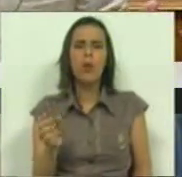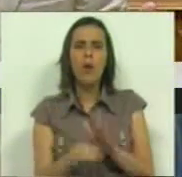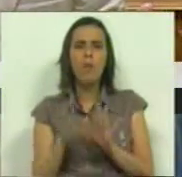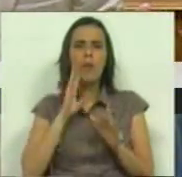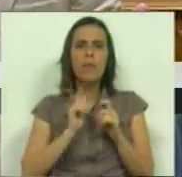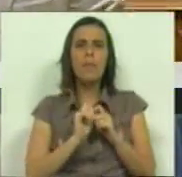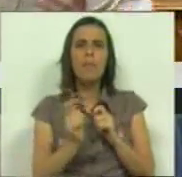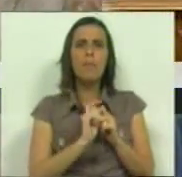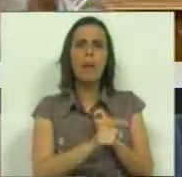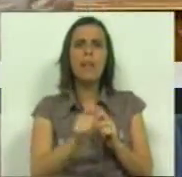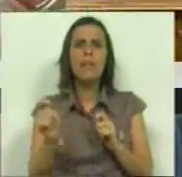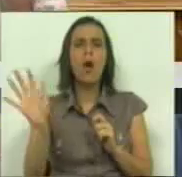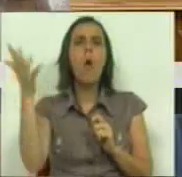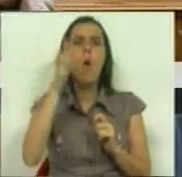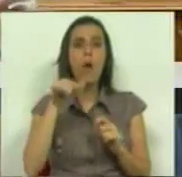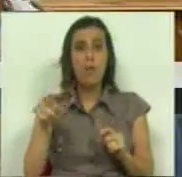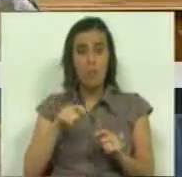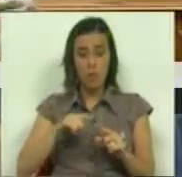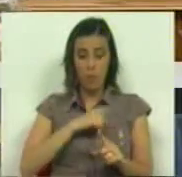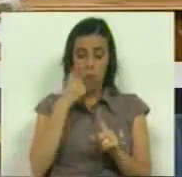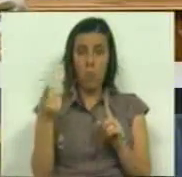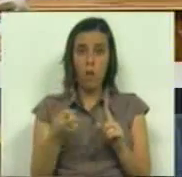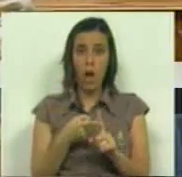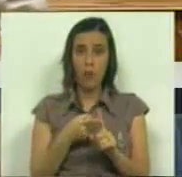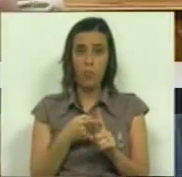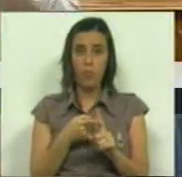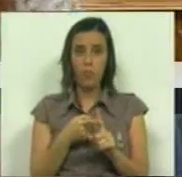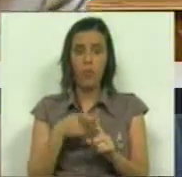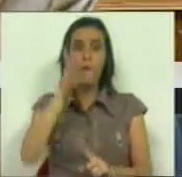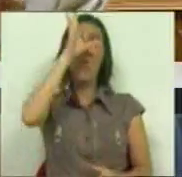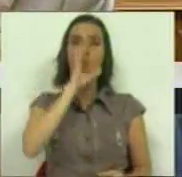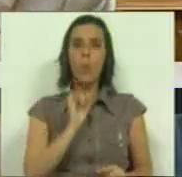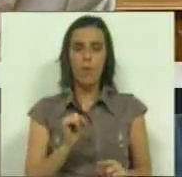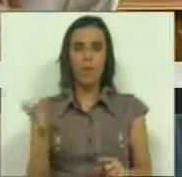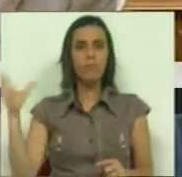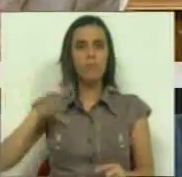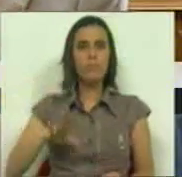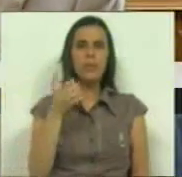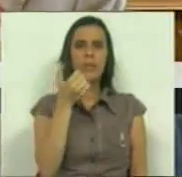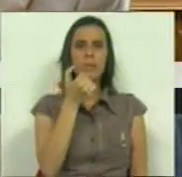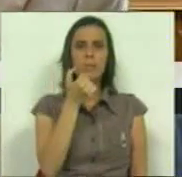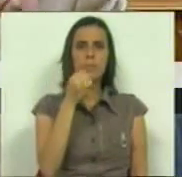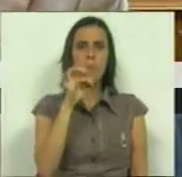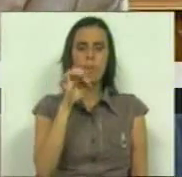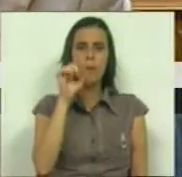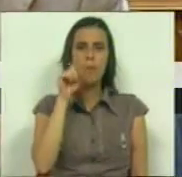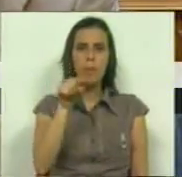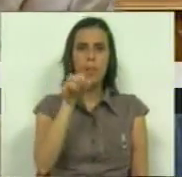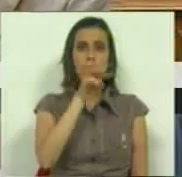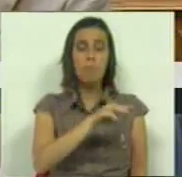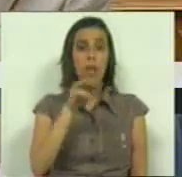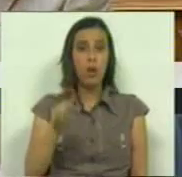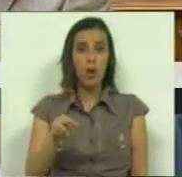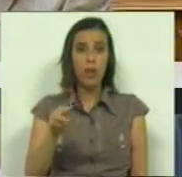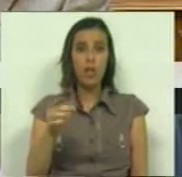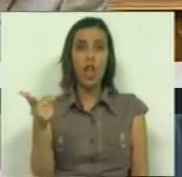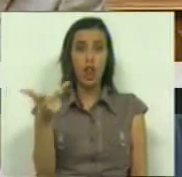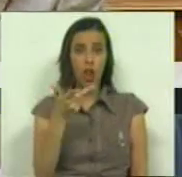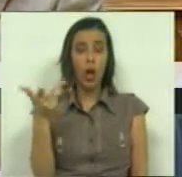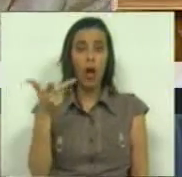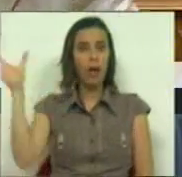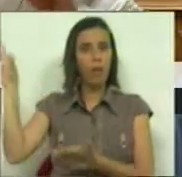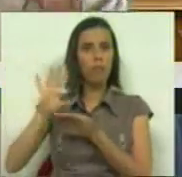de pensões? Este mês, num ano só, o Governo recebeu 58 mil milhões da